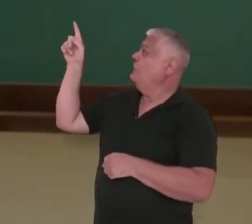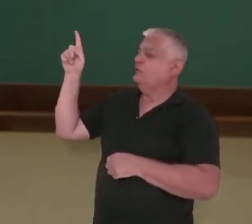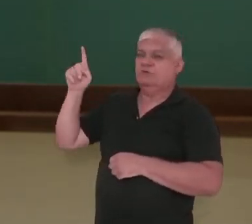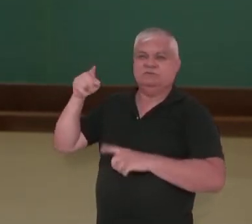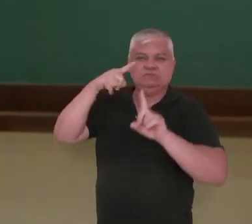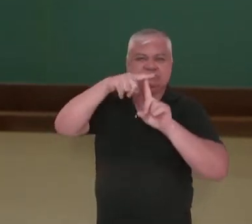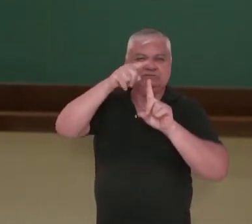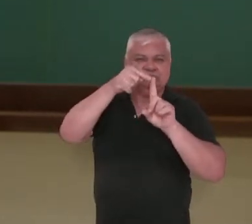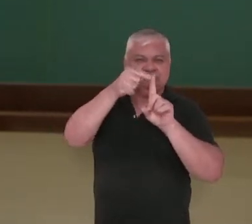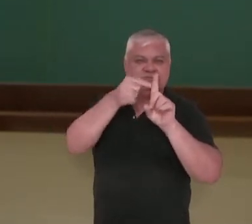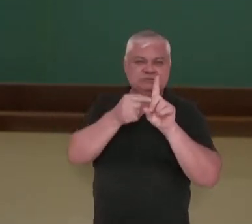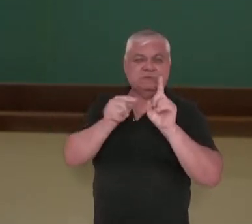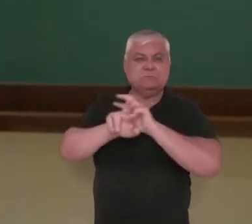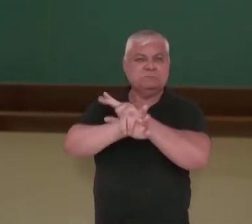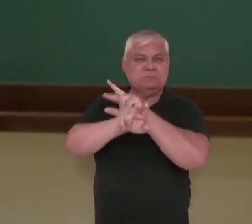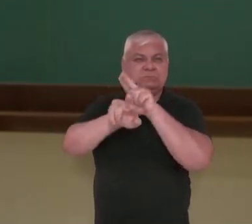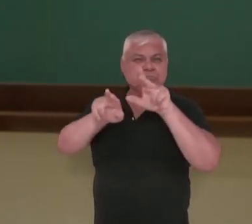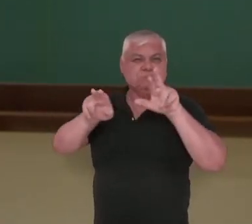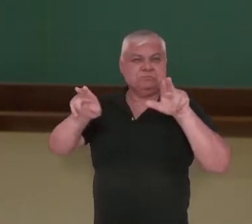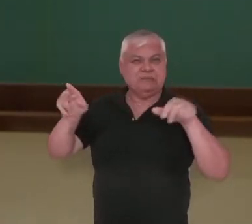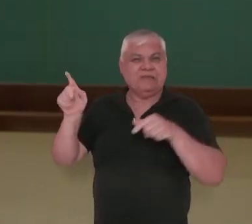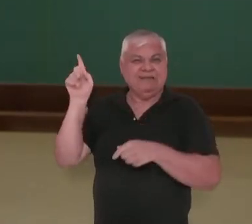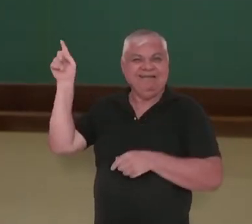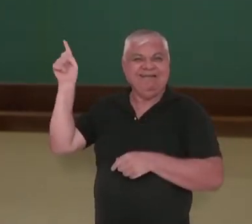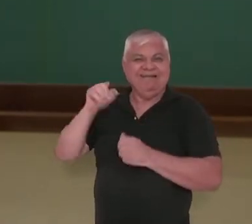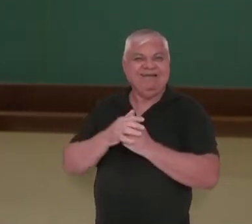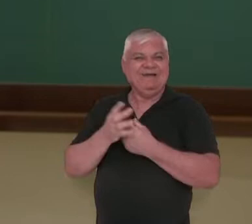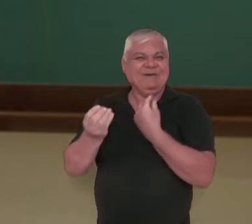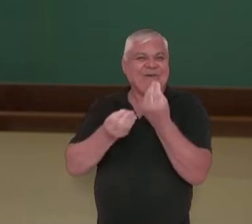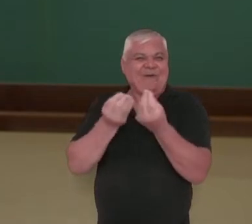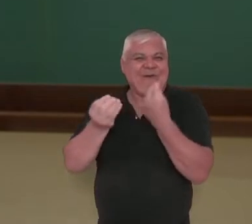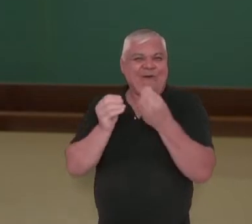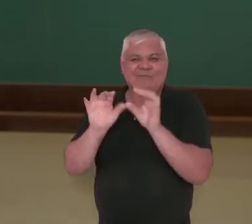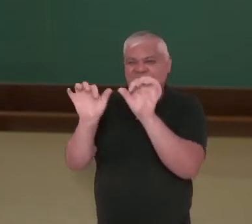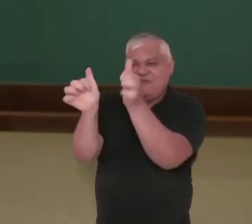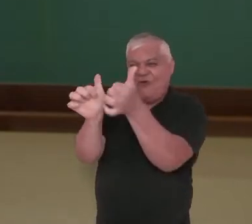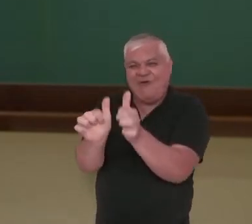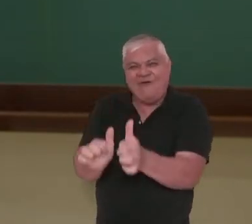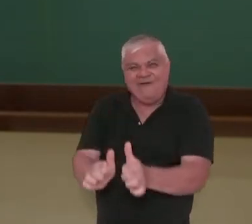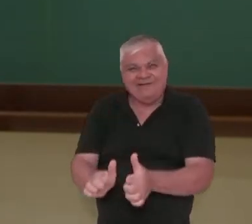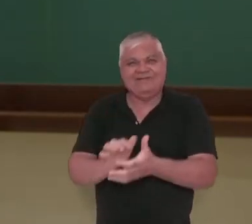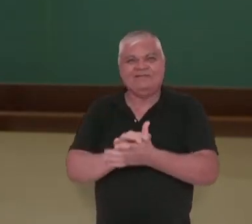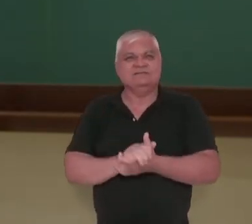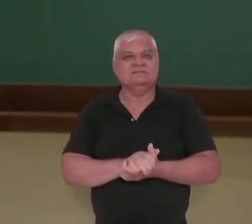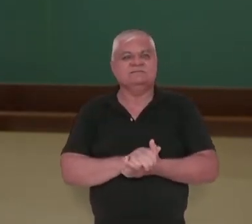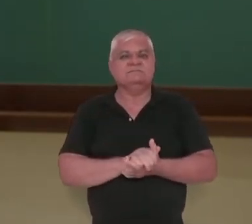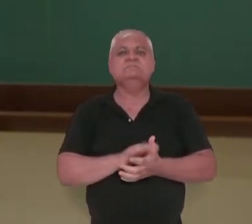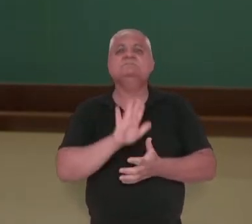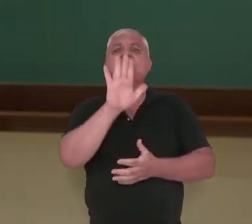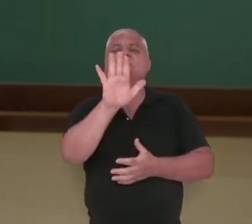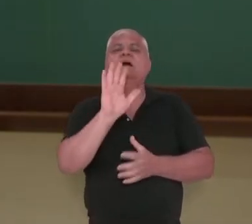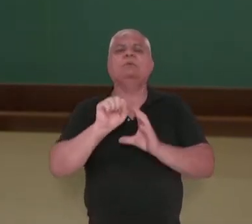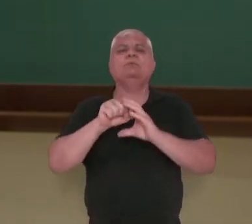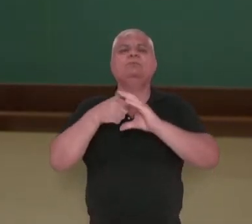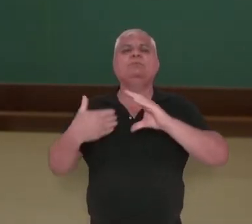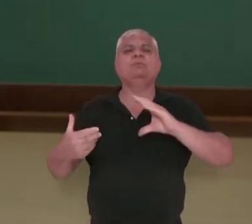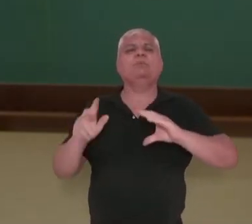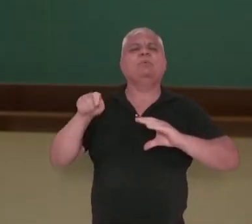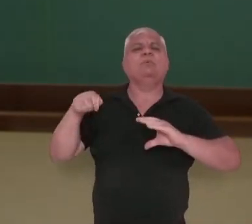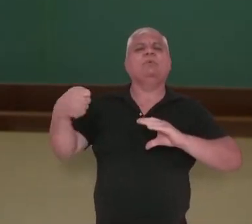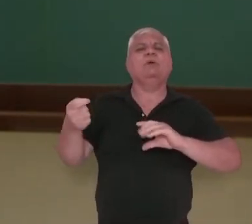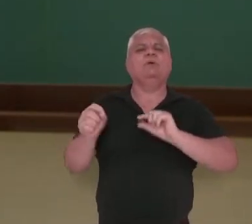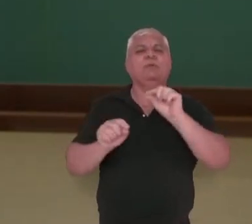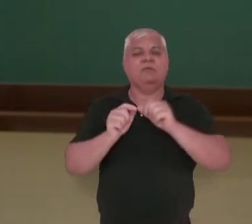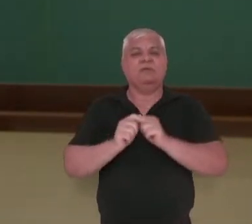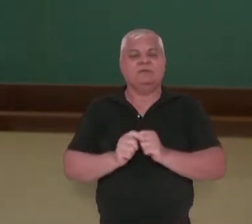né? Mostrando aqui o tipo morfológico delas. Mas quais são as características, professora?